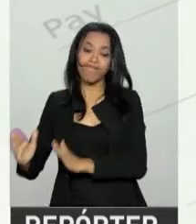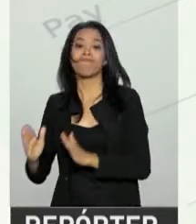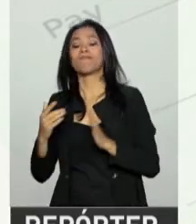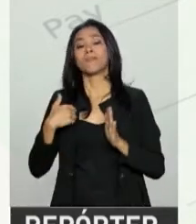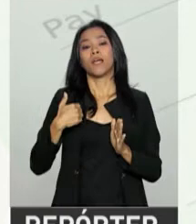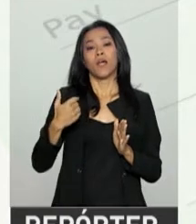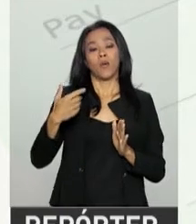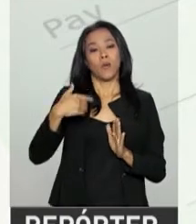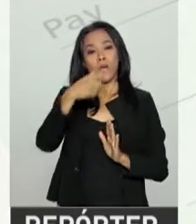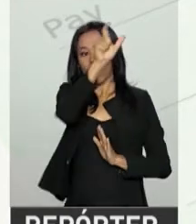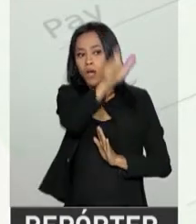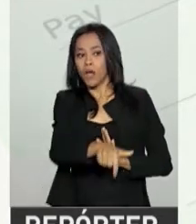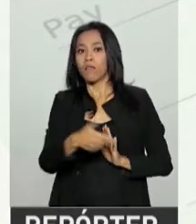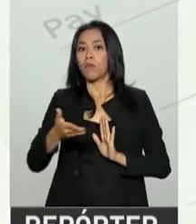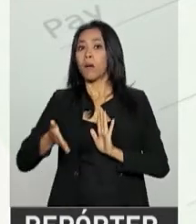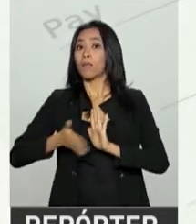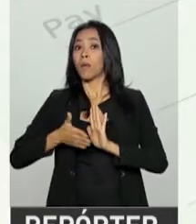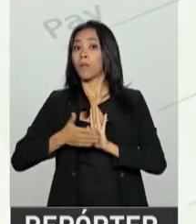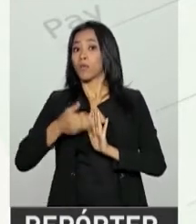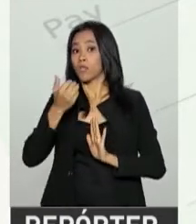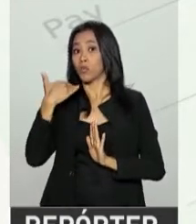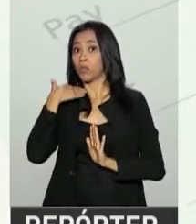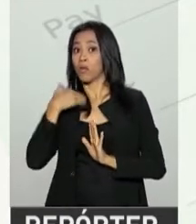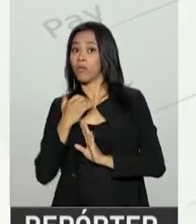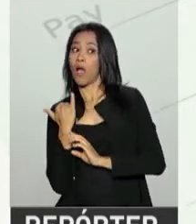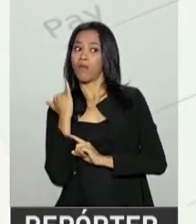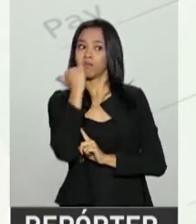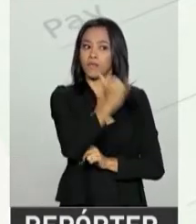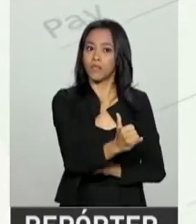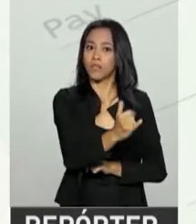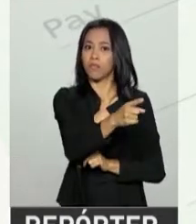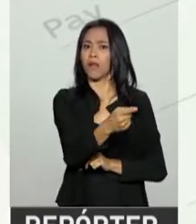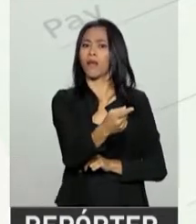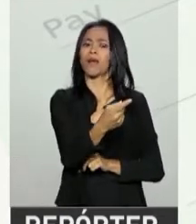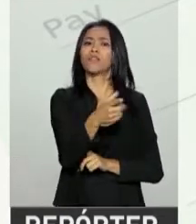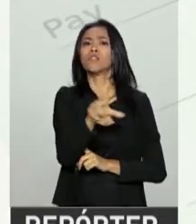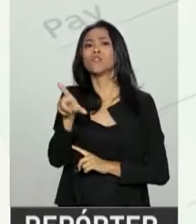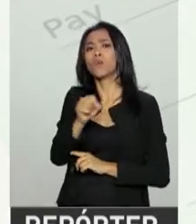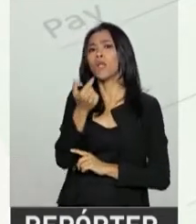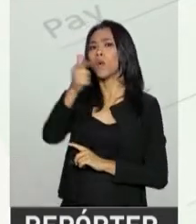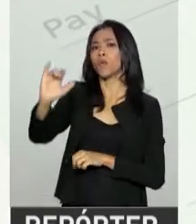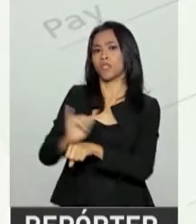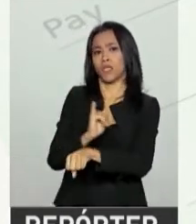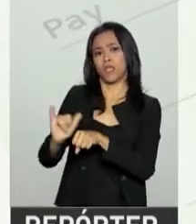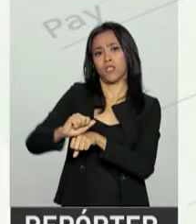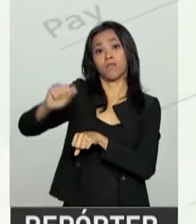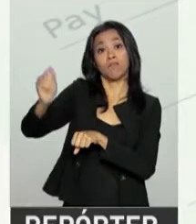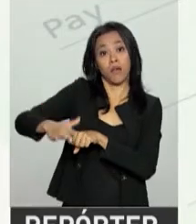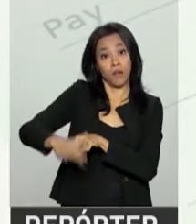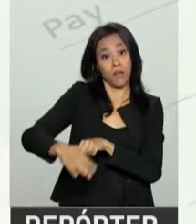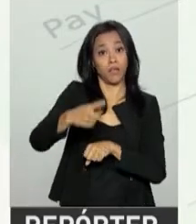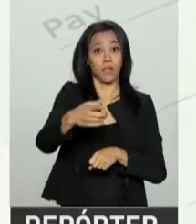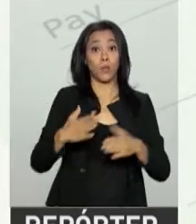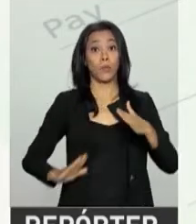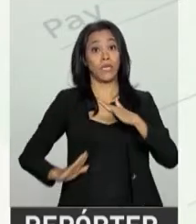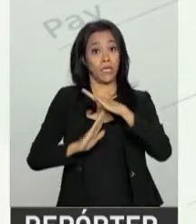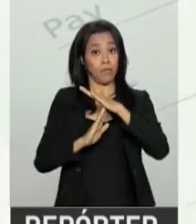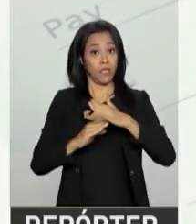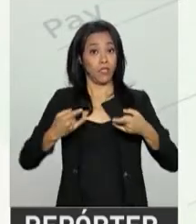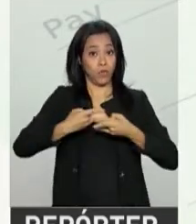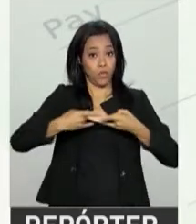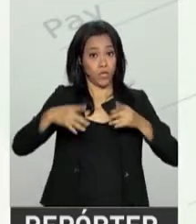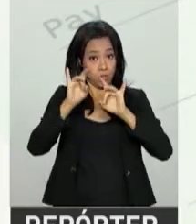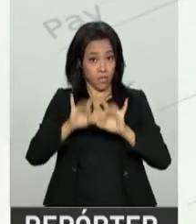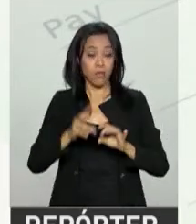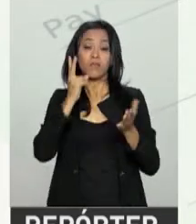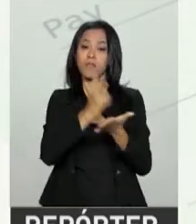proposta do banco para mudar para uma linha de crédito mais barata no extrato o limite do cheque especial vai ser mostrado sempre a